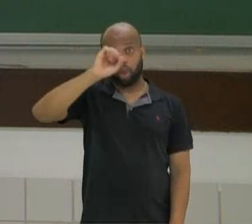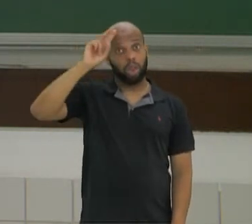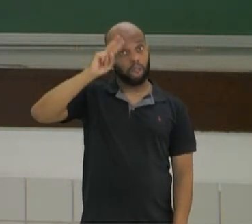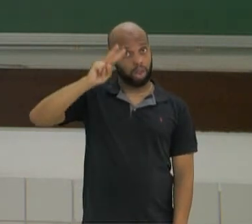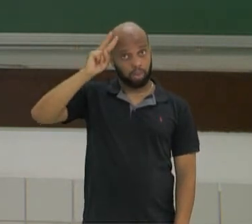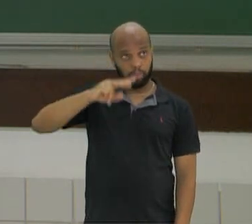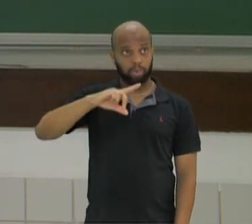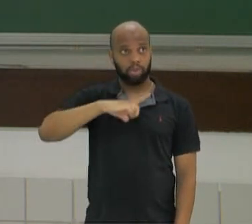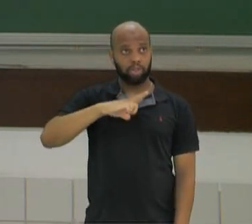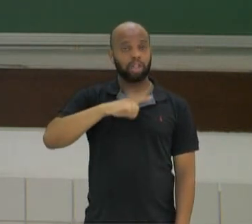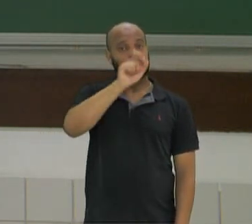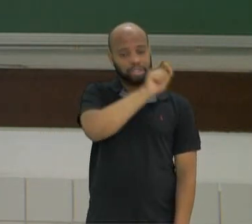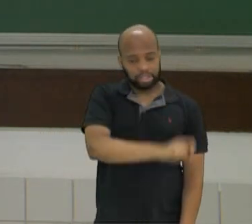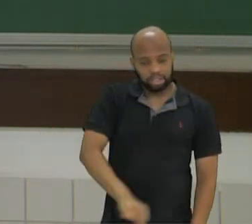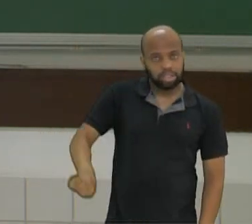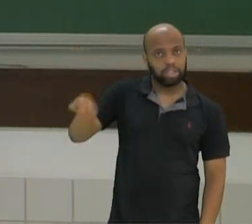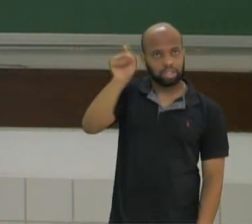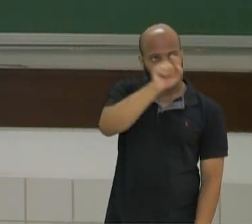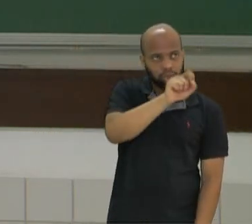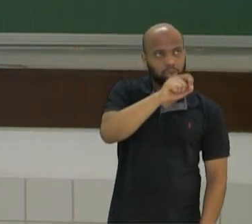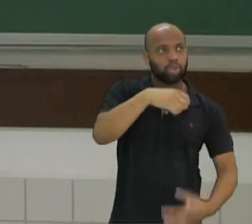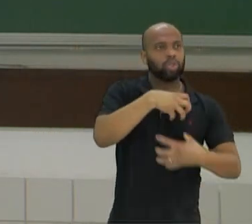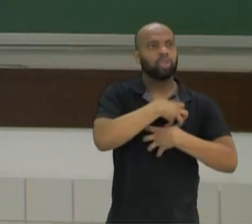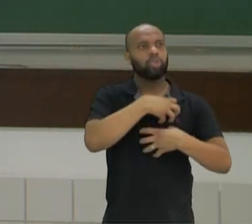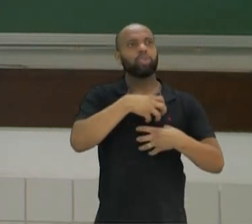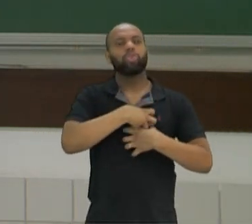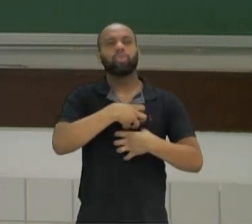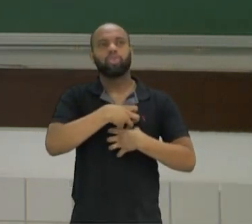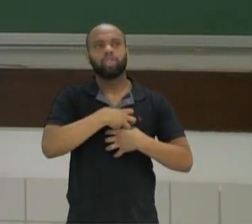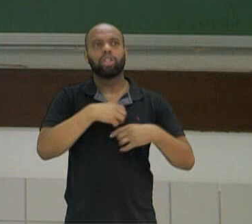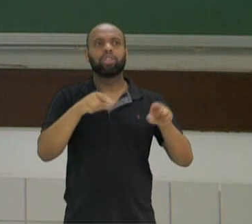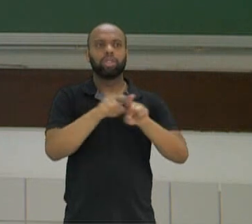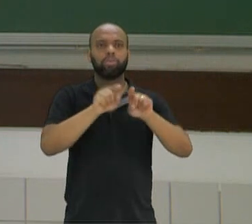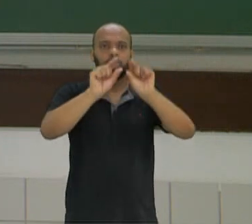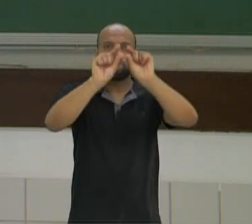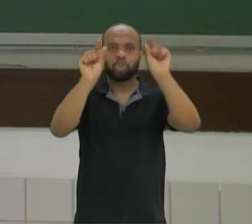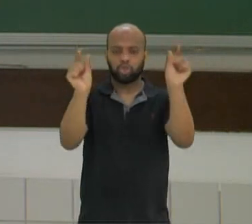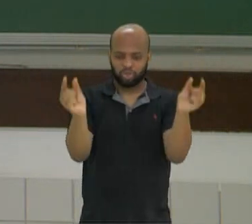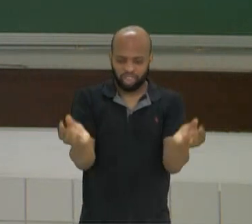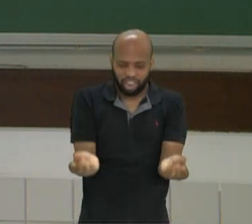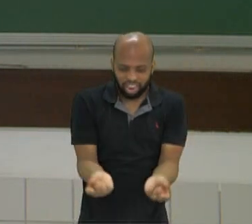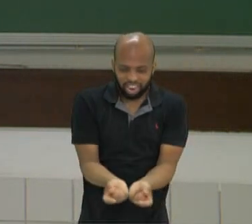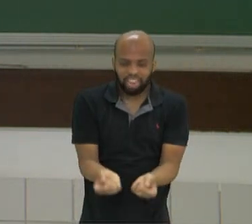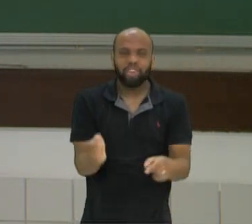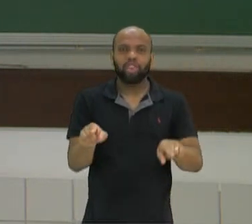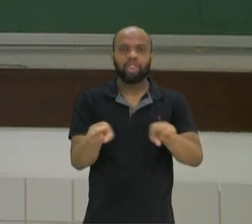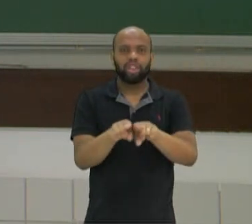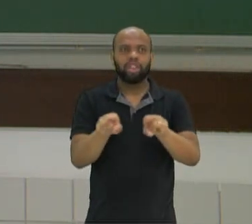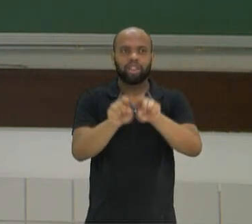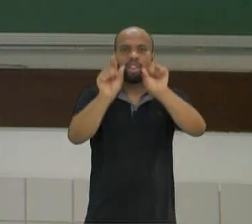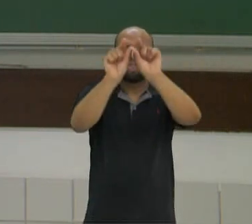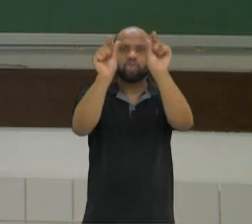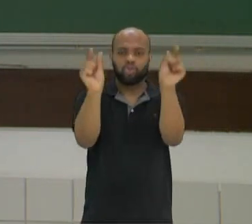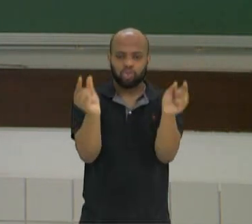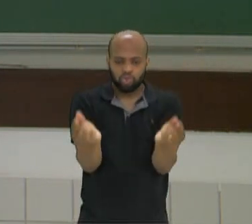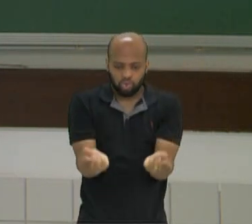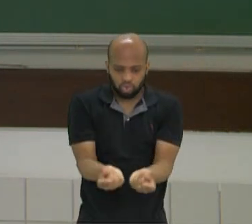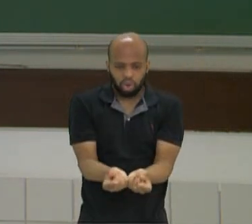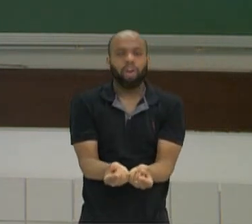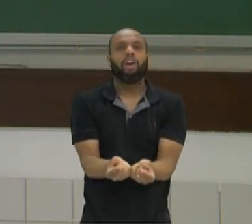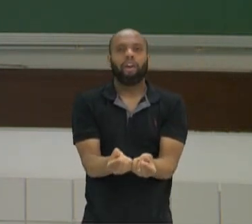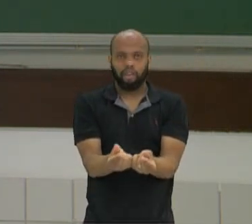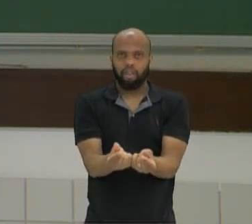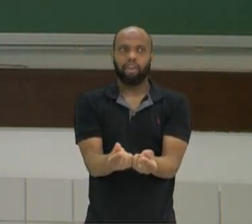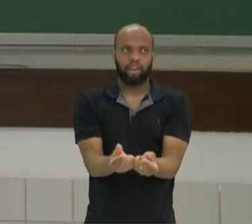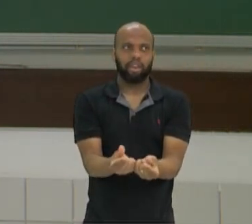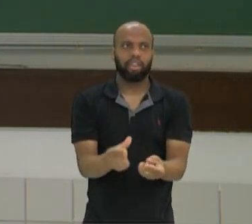nós trabalhamos o círculo, de maneira indireta a circunferência. Lembra que eu falei? O que está em volta do círculo é a circunferência, quando a